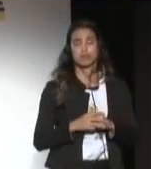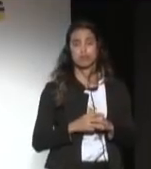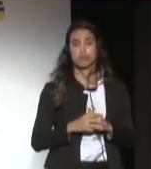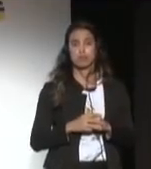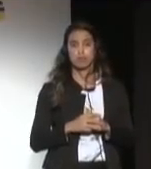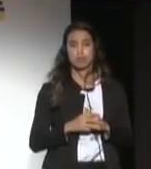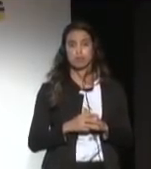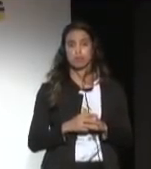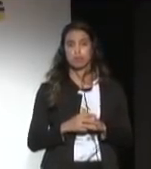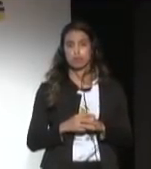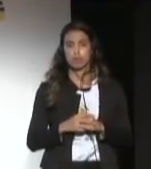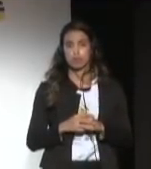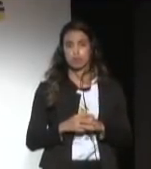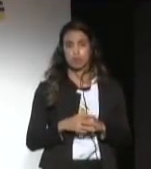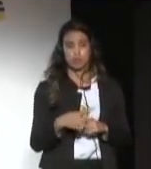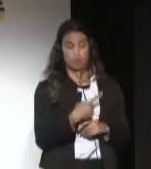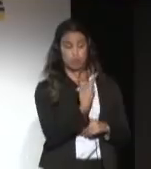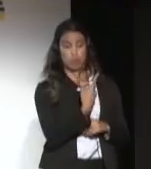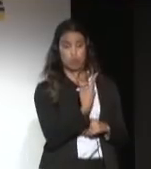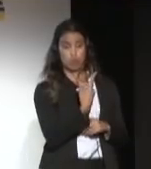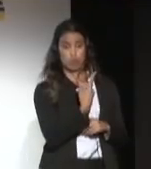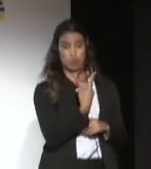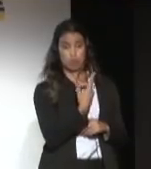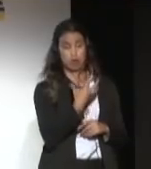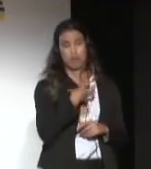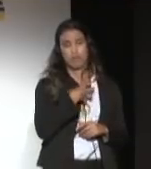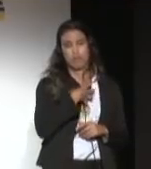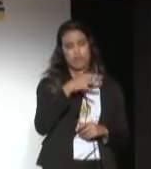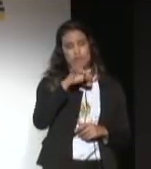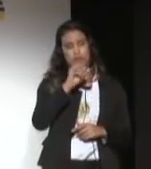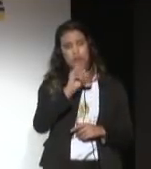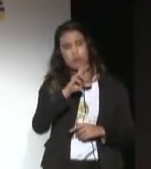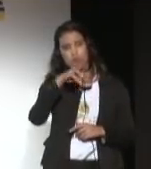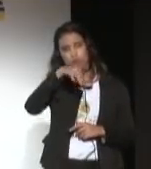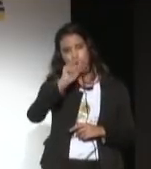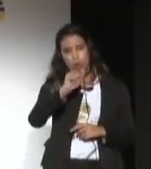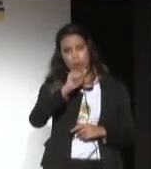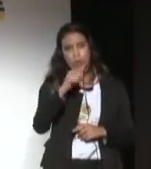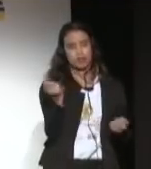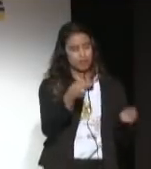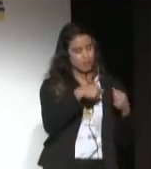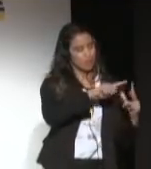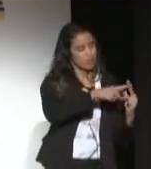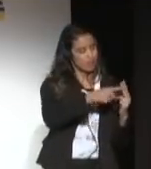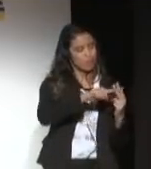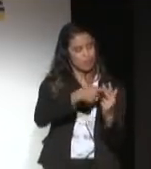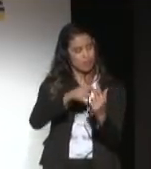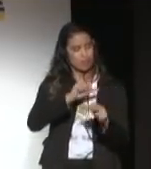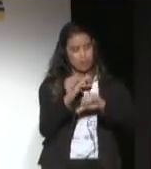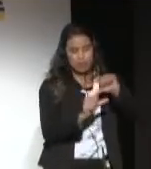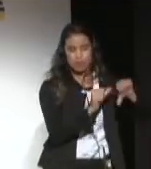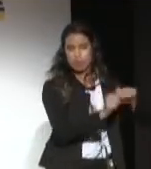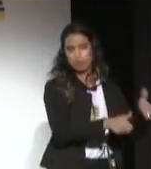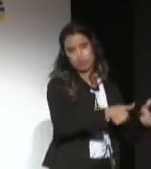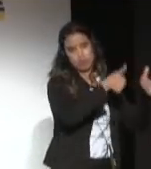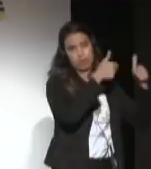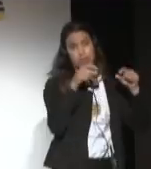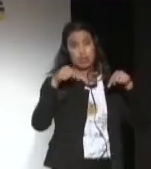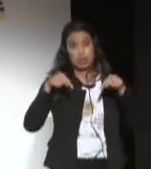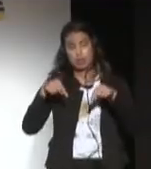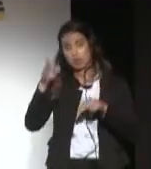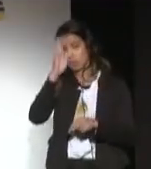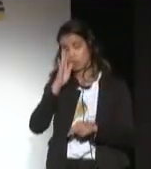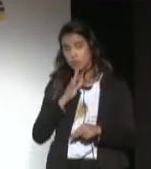uma forma vale 1000 reformas. E nessa sala nós temos muitos formadores do sistema